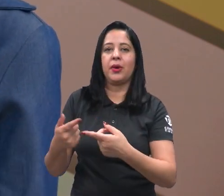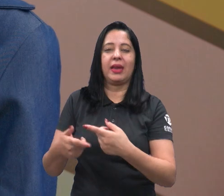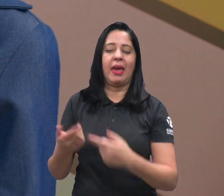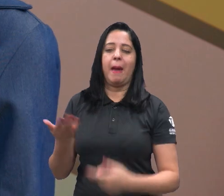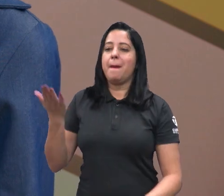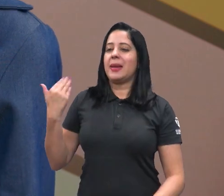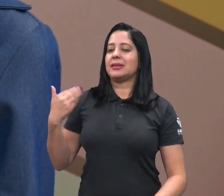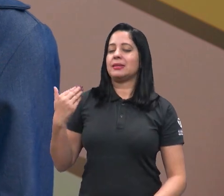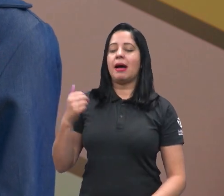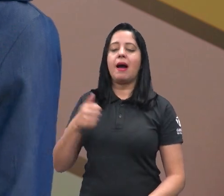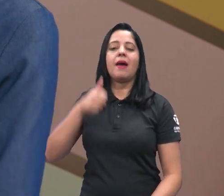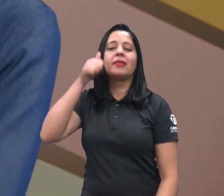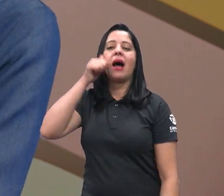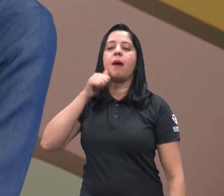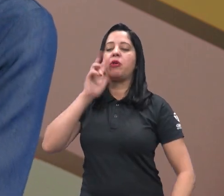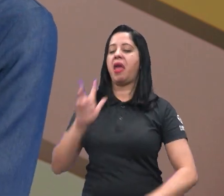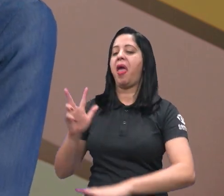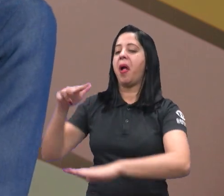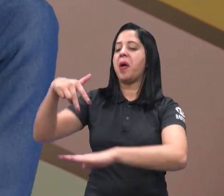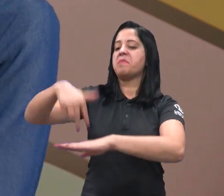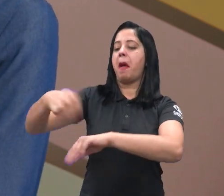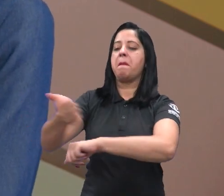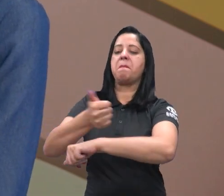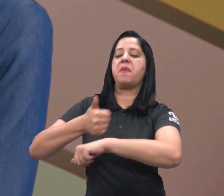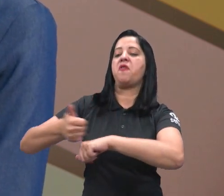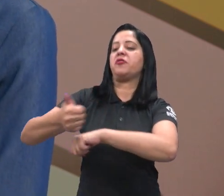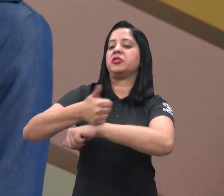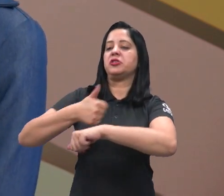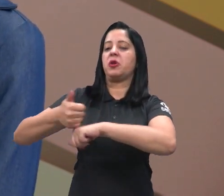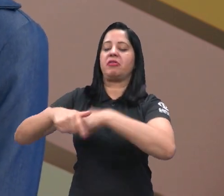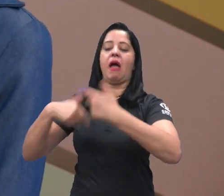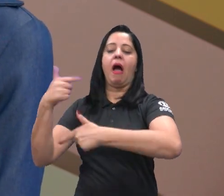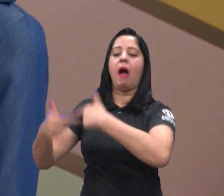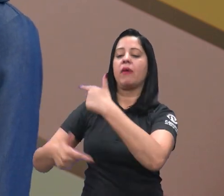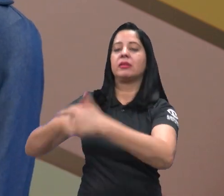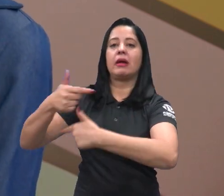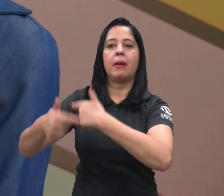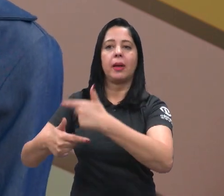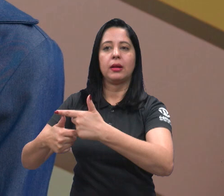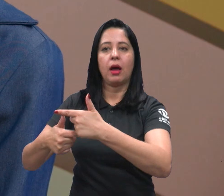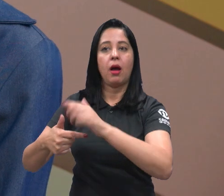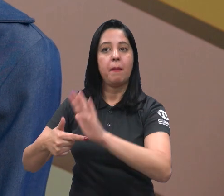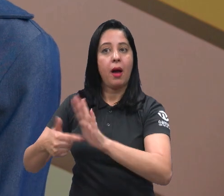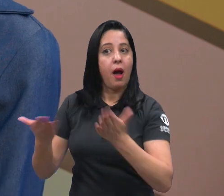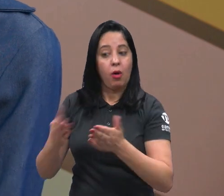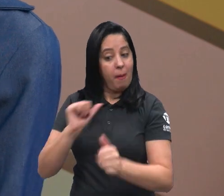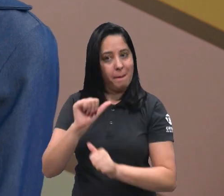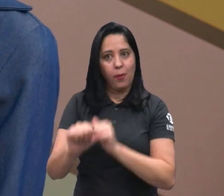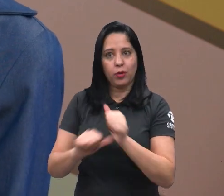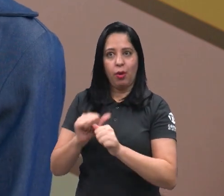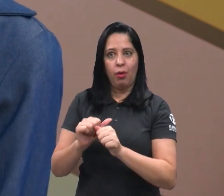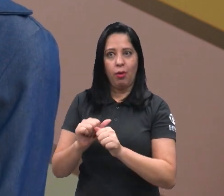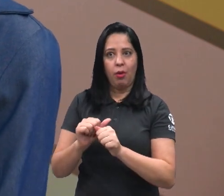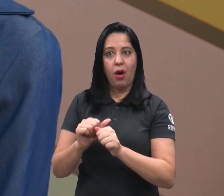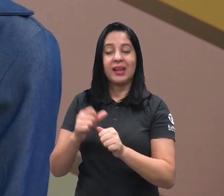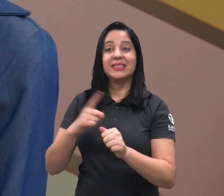Que deixa de estar ali e agora é mais um pratinho, né? Mais alguma coisa para você equilibrar. Então, tem que procurar mesmo